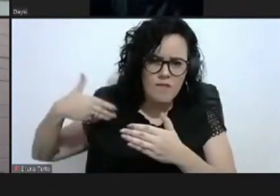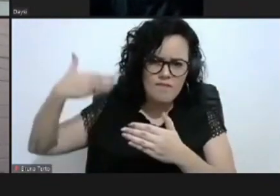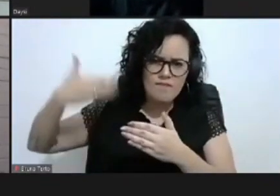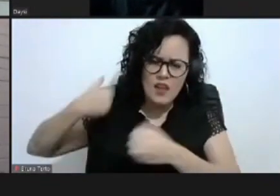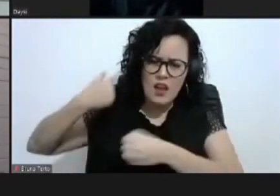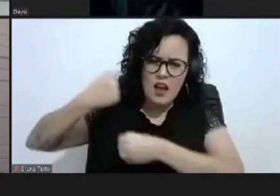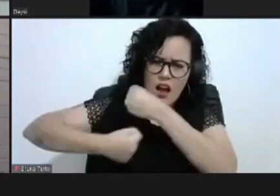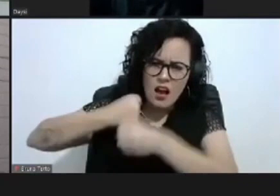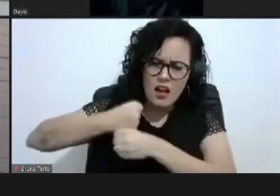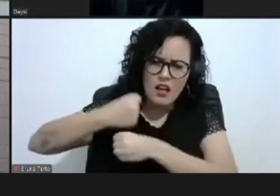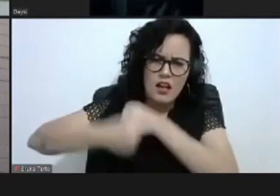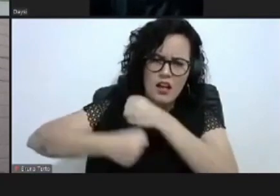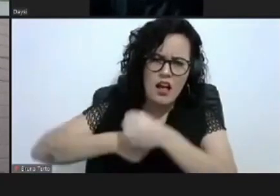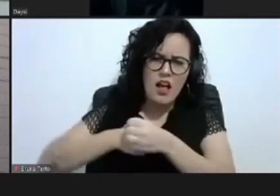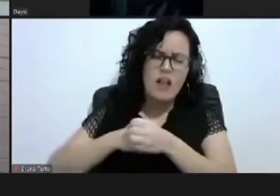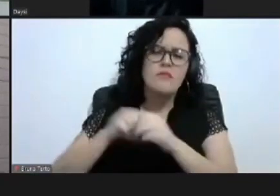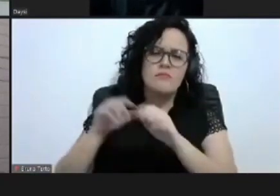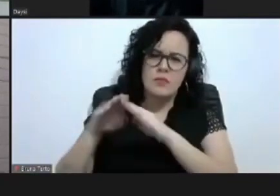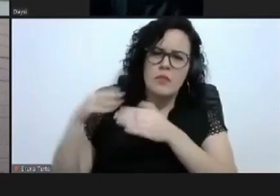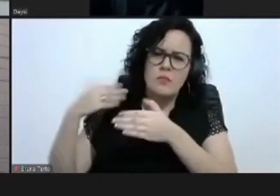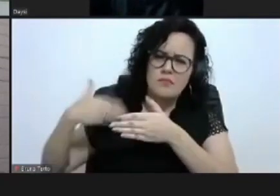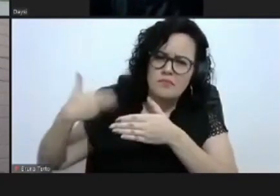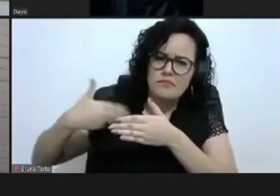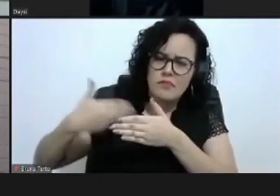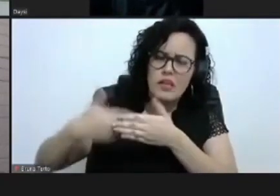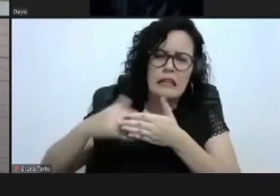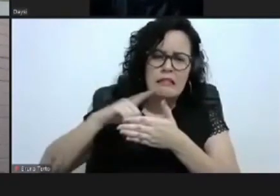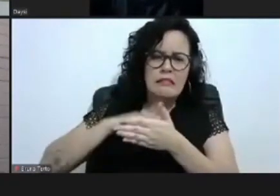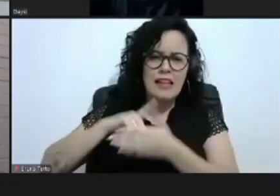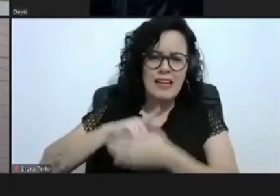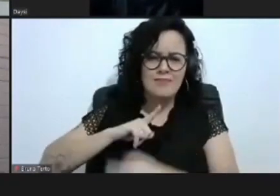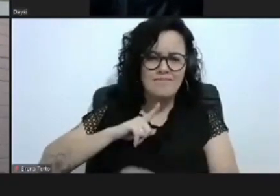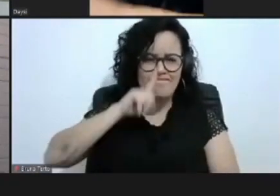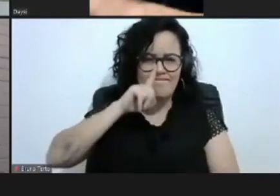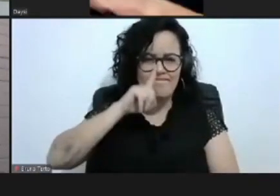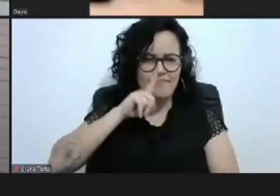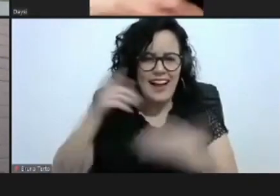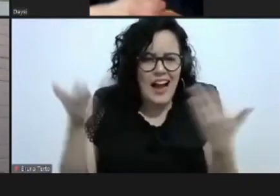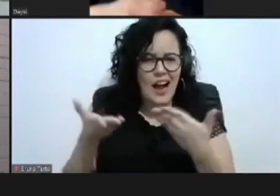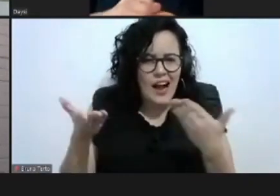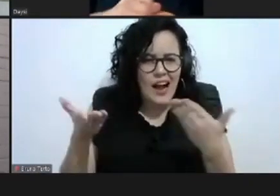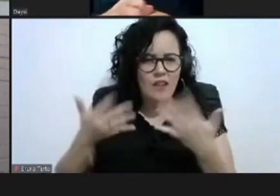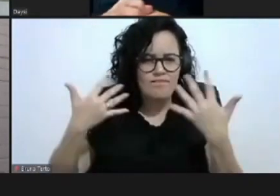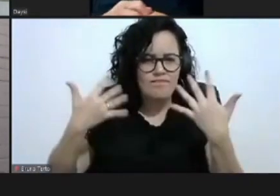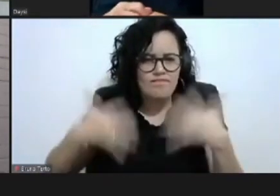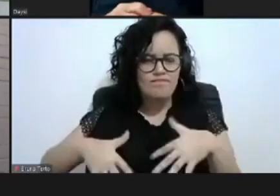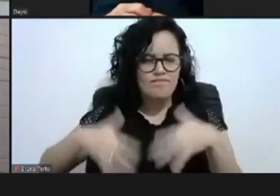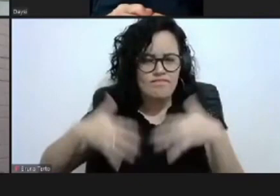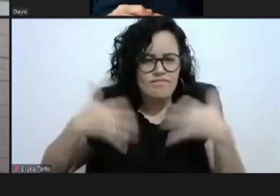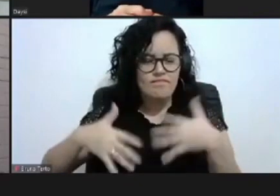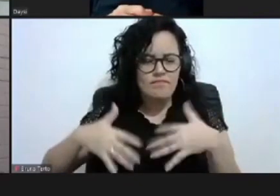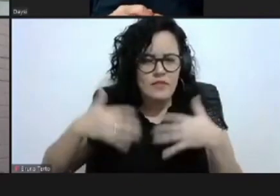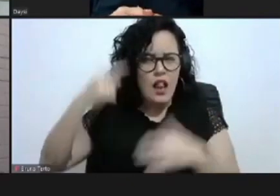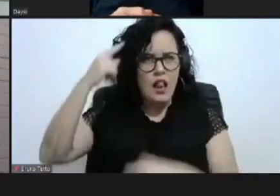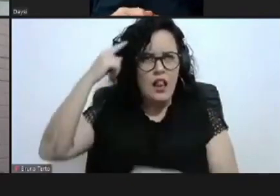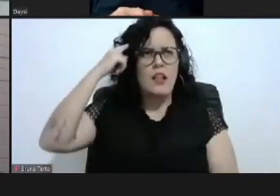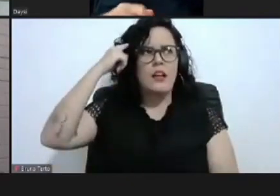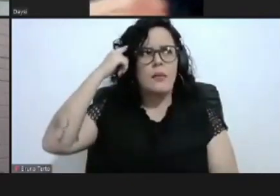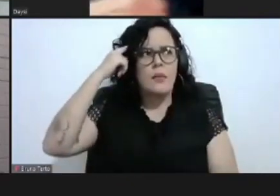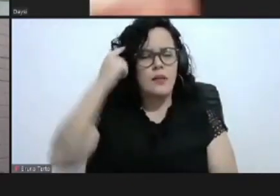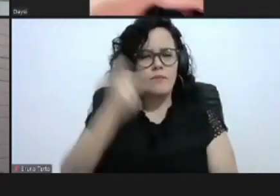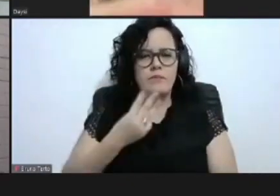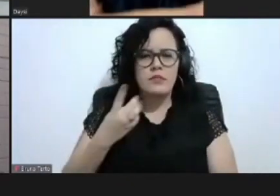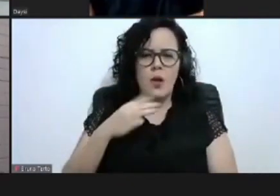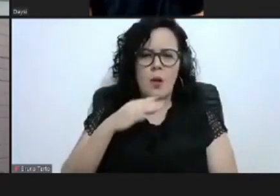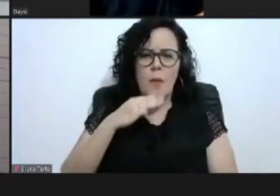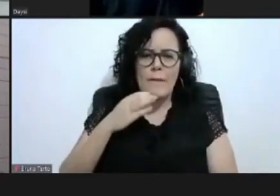todos os perigos, né, que vem ameaçando a democracia no Brasil, lembrar o 31 de março